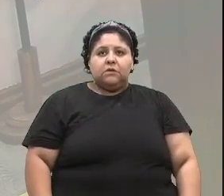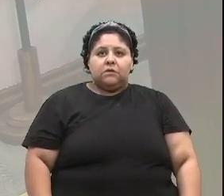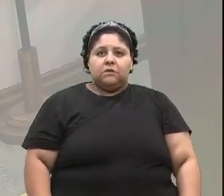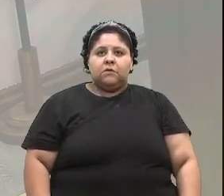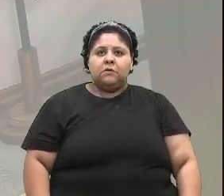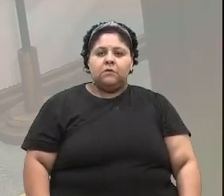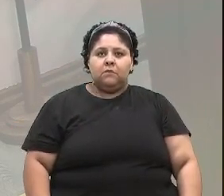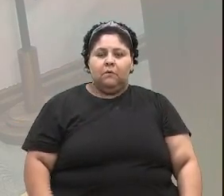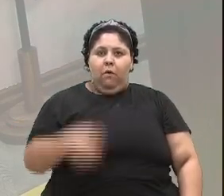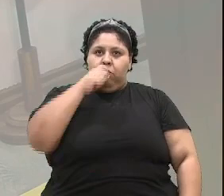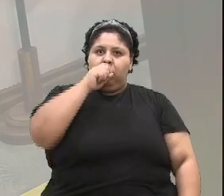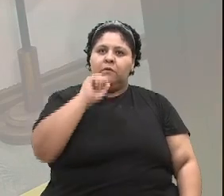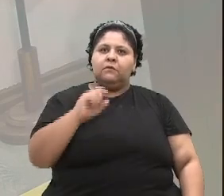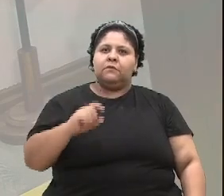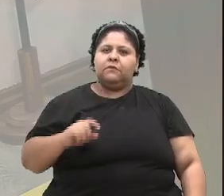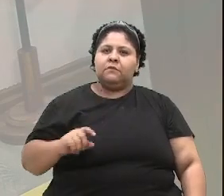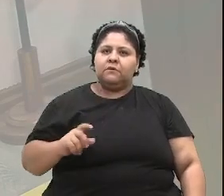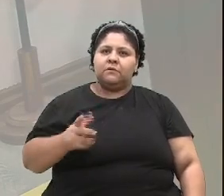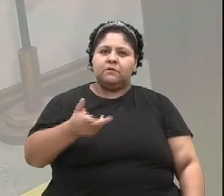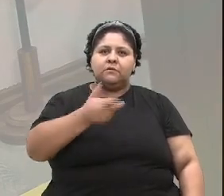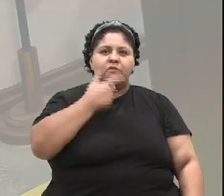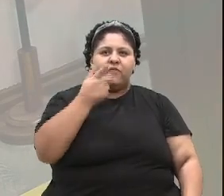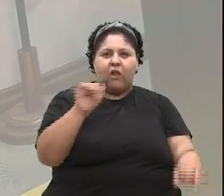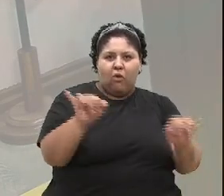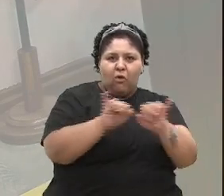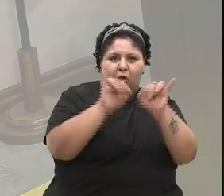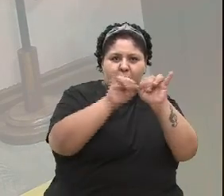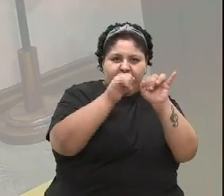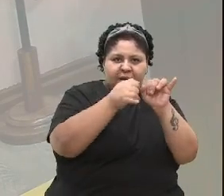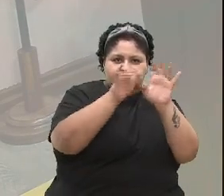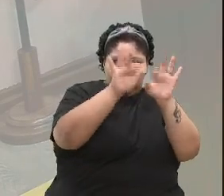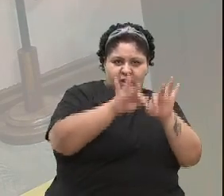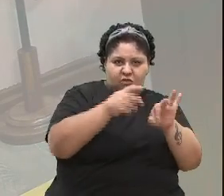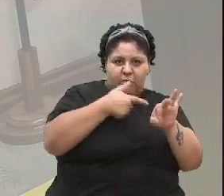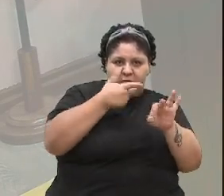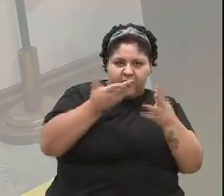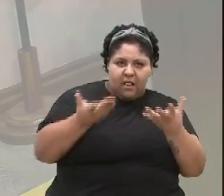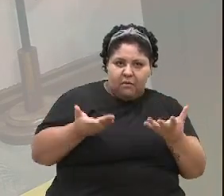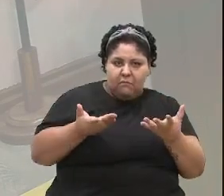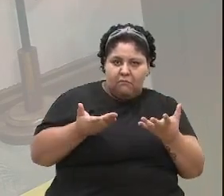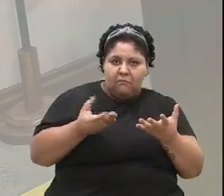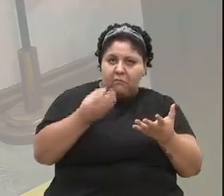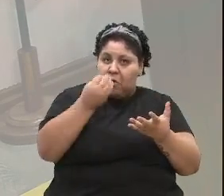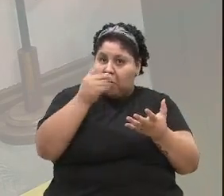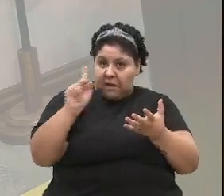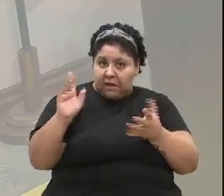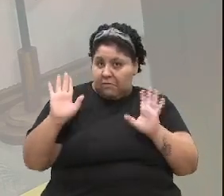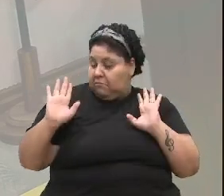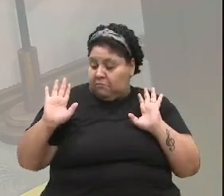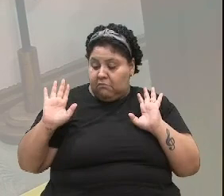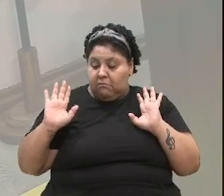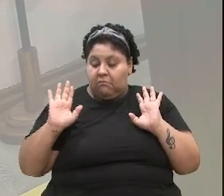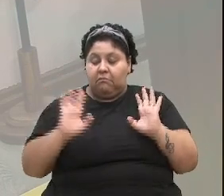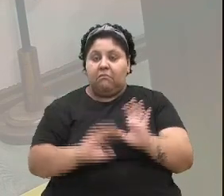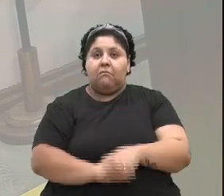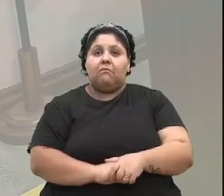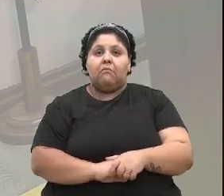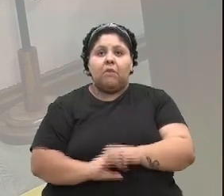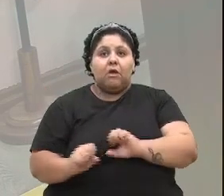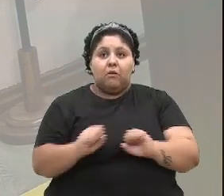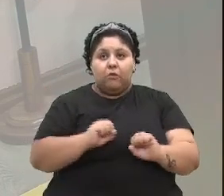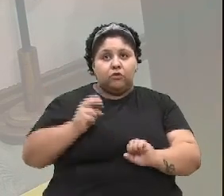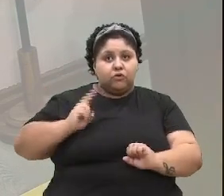Tá, então, falou bobagem e me interrompeu. Tá bom, é assim. Posso